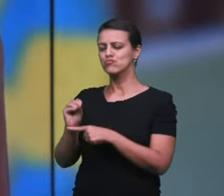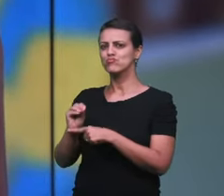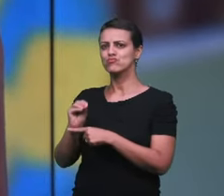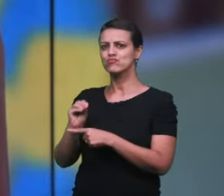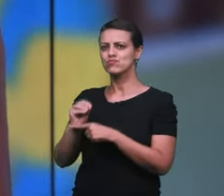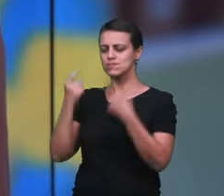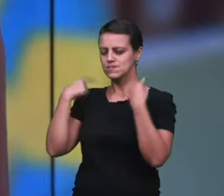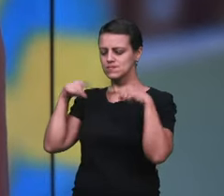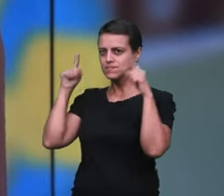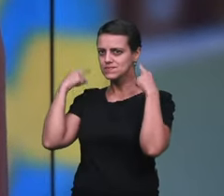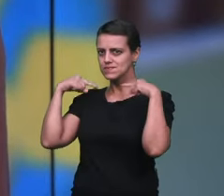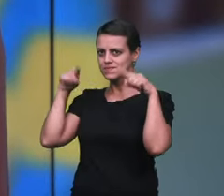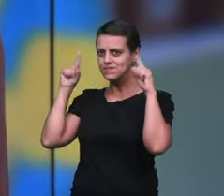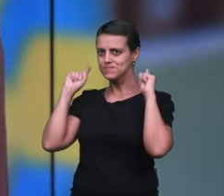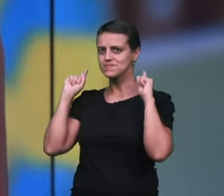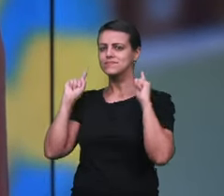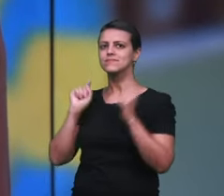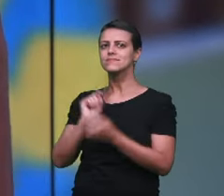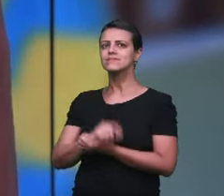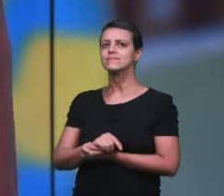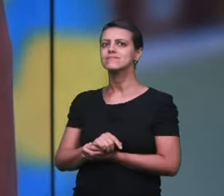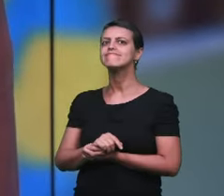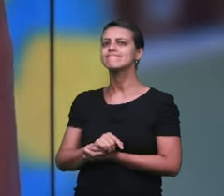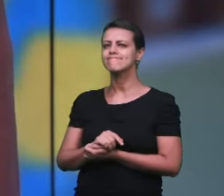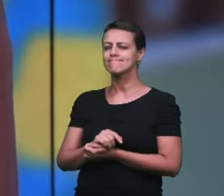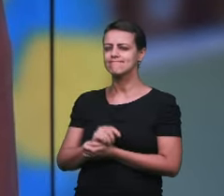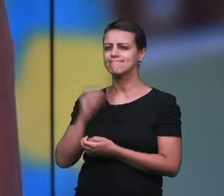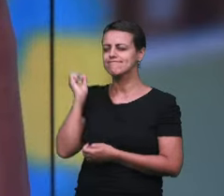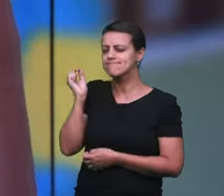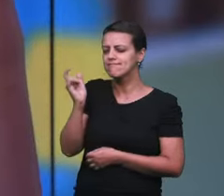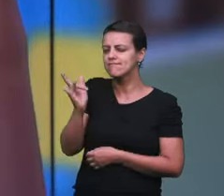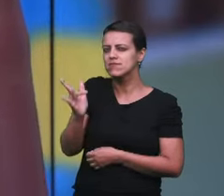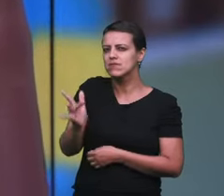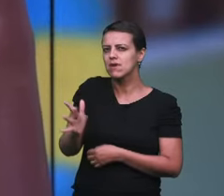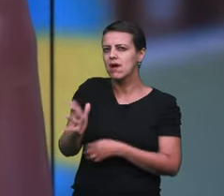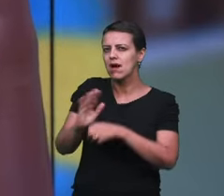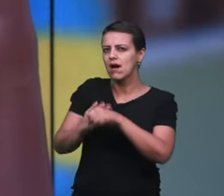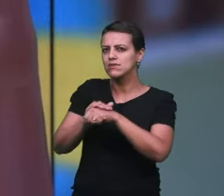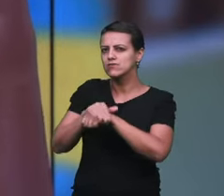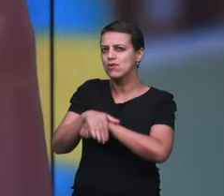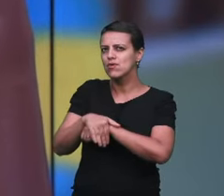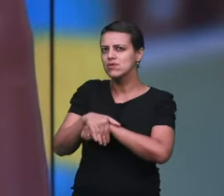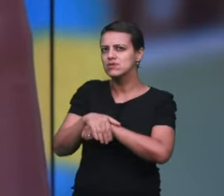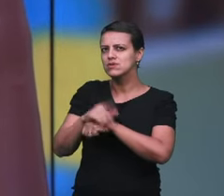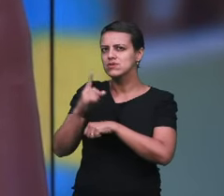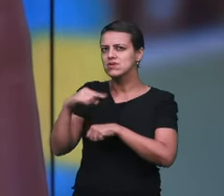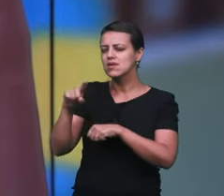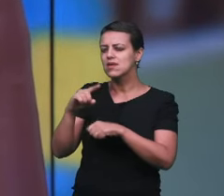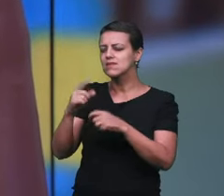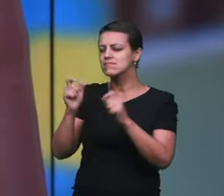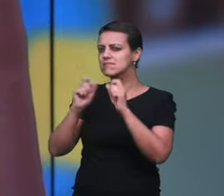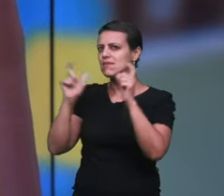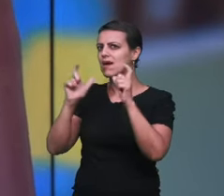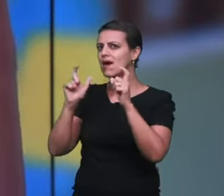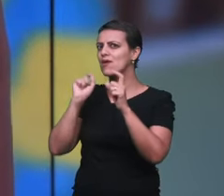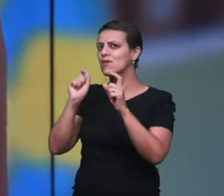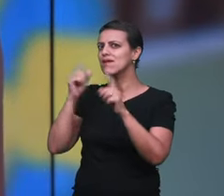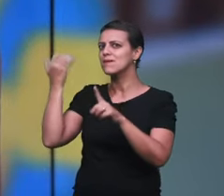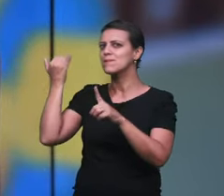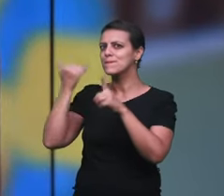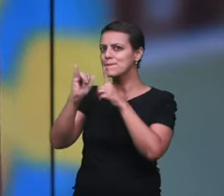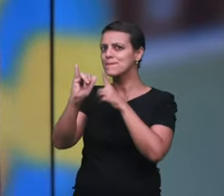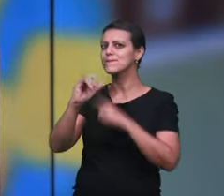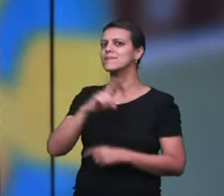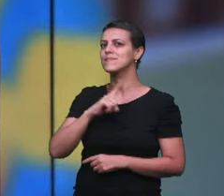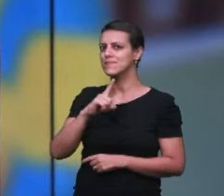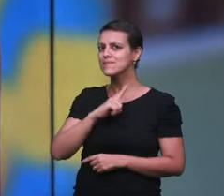animaizinhos. E eles estavam fazendo isso na vigília da noite. E eles estavam atentos, às profecias. Então um